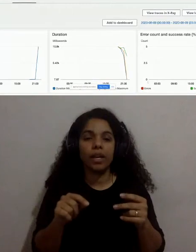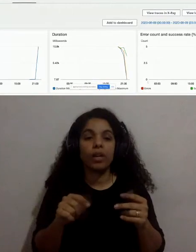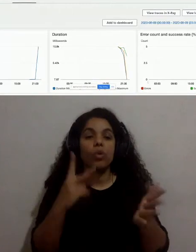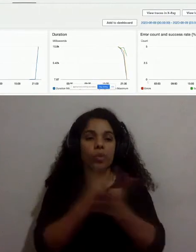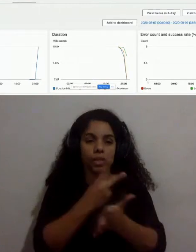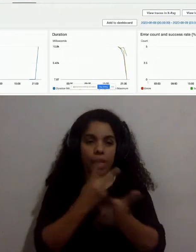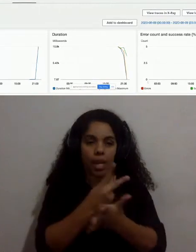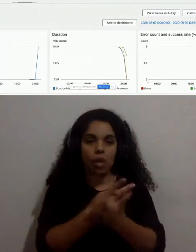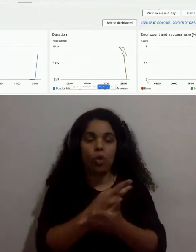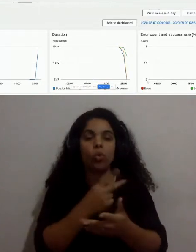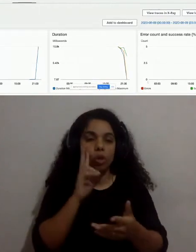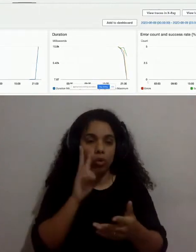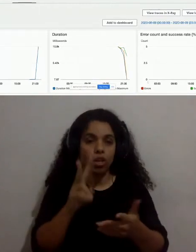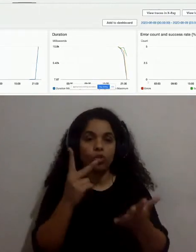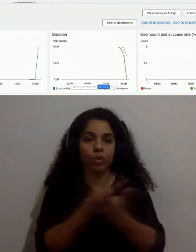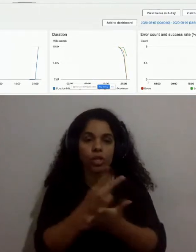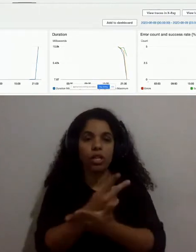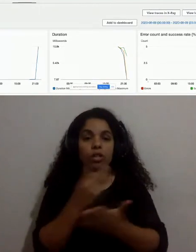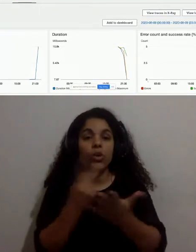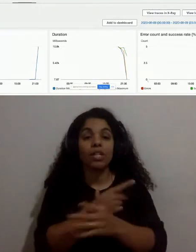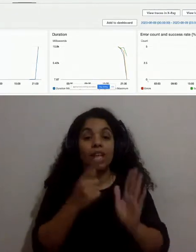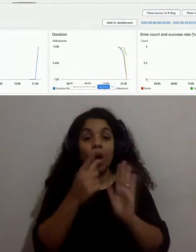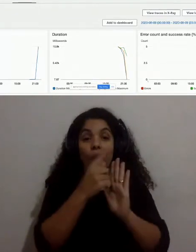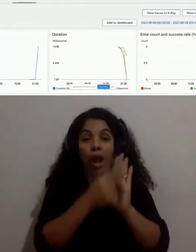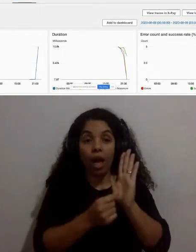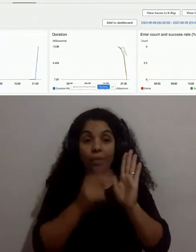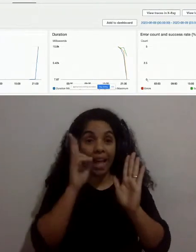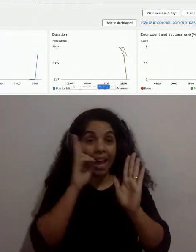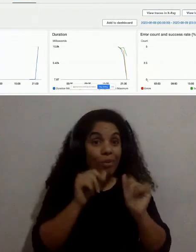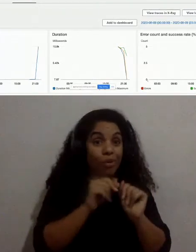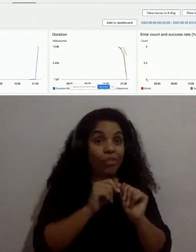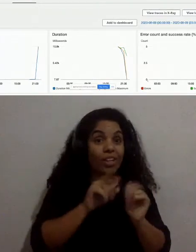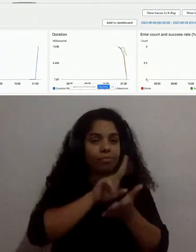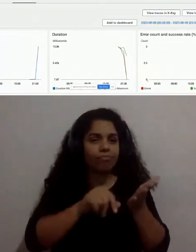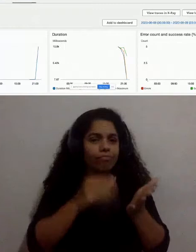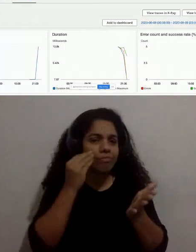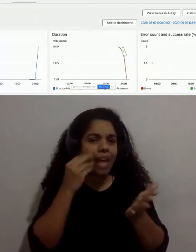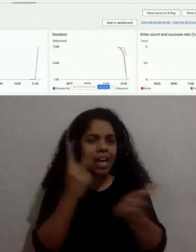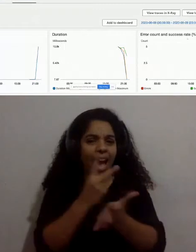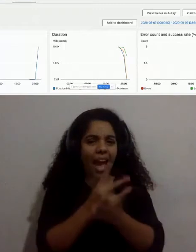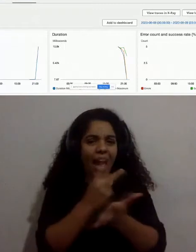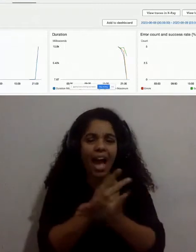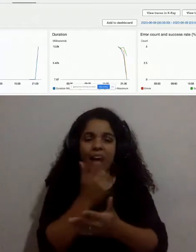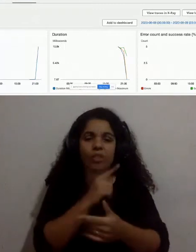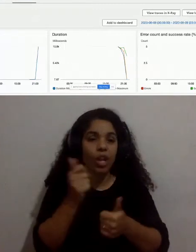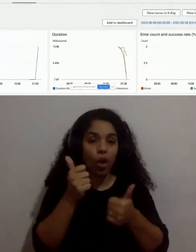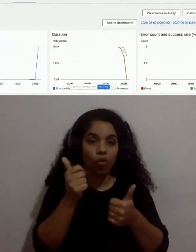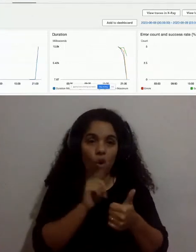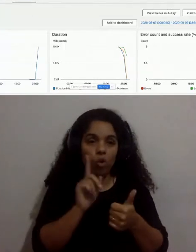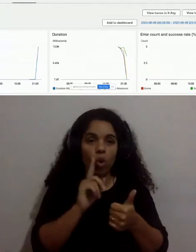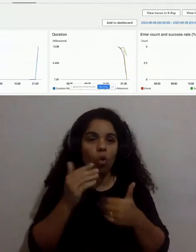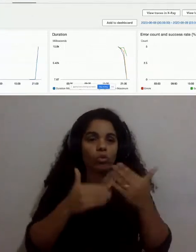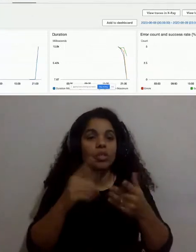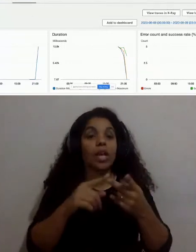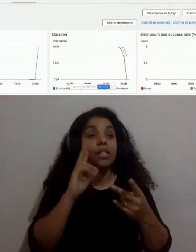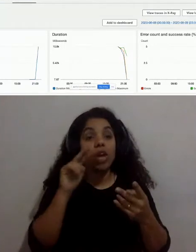erros que aconteceram no meu Lambda. Lembra que eu fiz um monte de teste errado, que não foi com sucesso? E aqui eu vejo